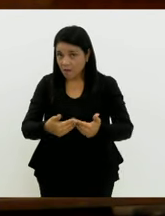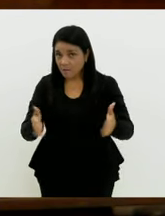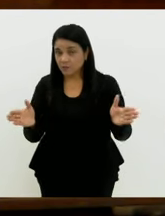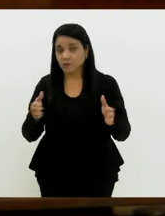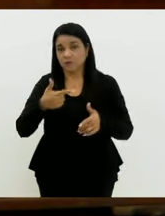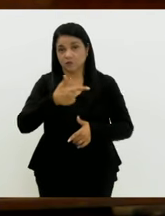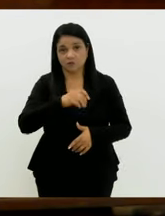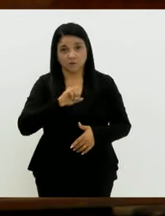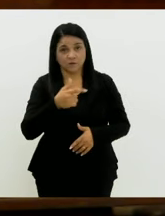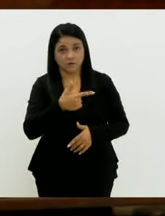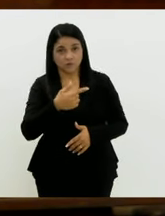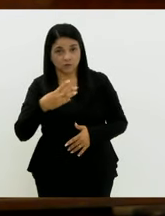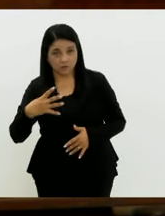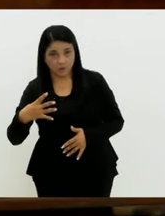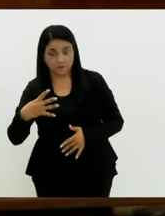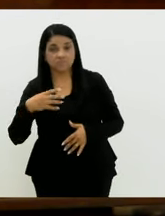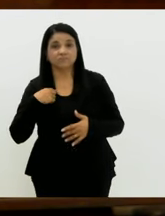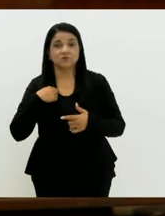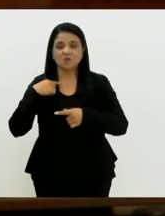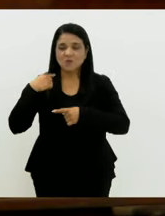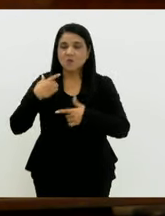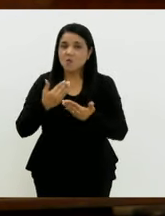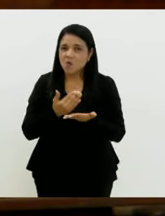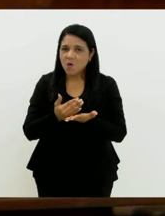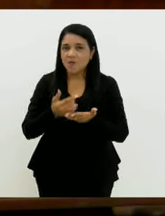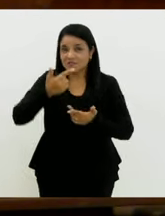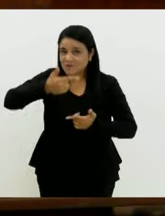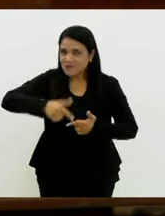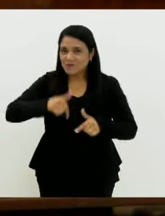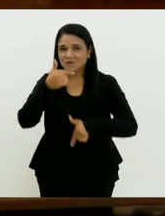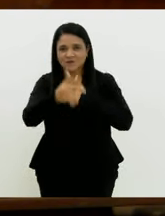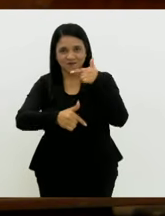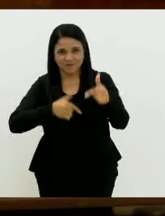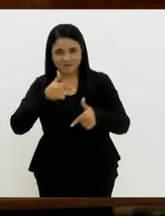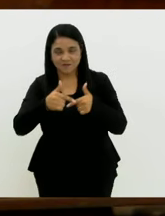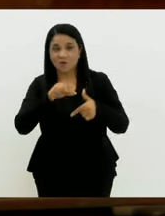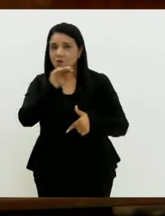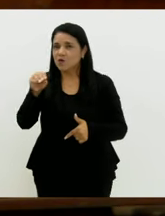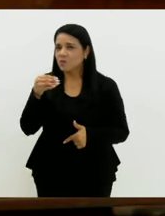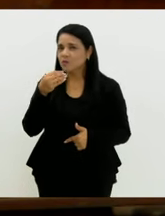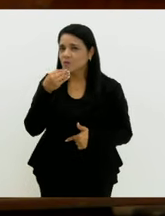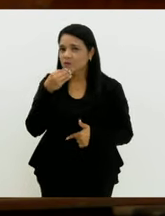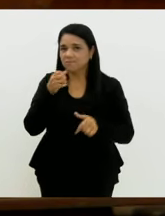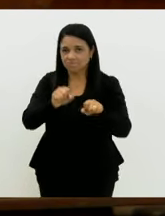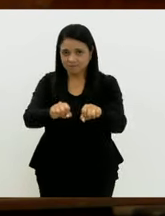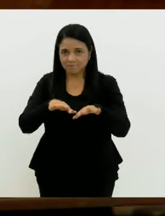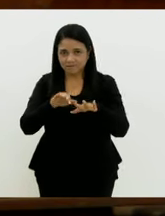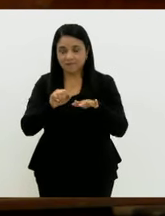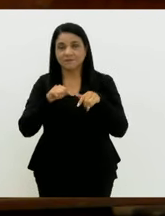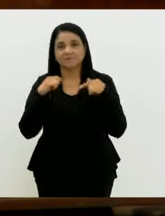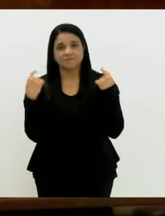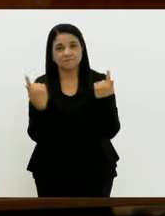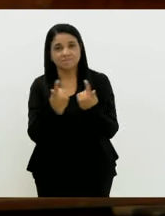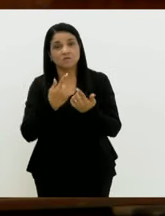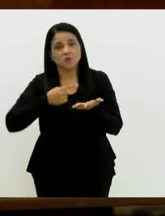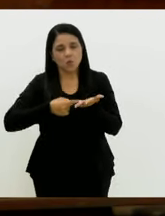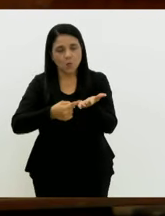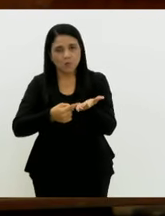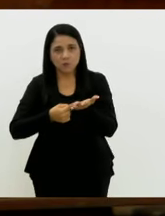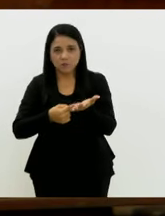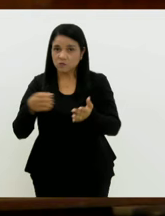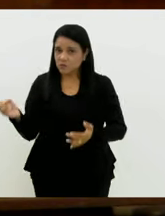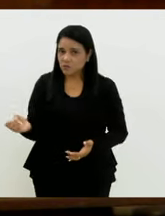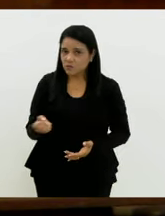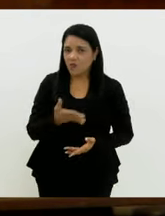legislativo, mais um ciclo se reinicia. É a oportunidade de o Parlamento renovar seus compromissos e a